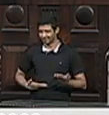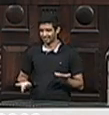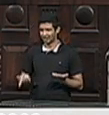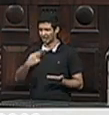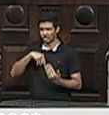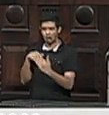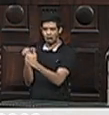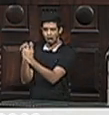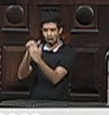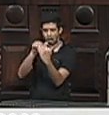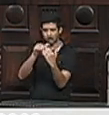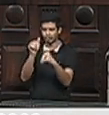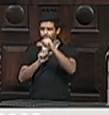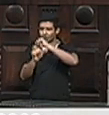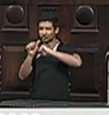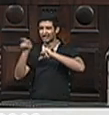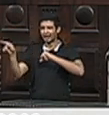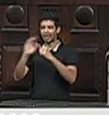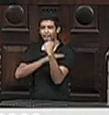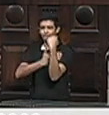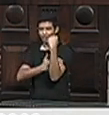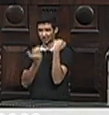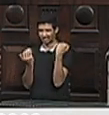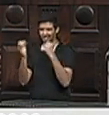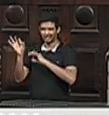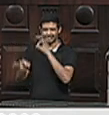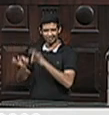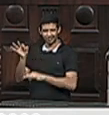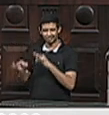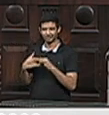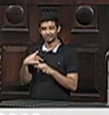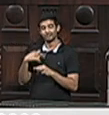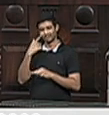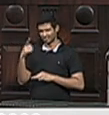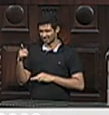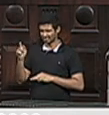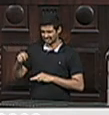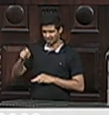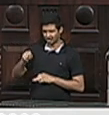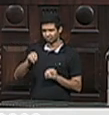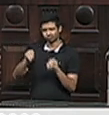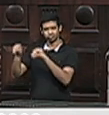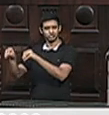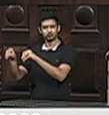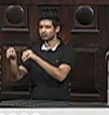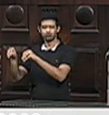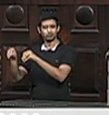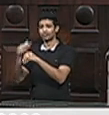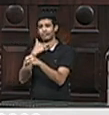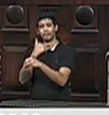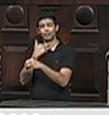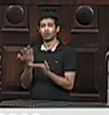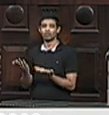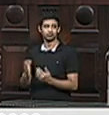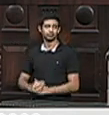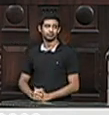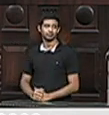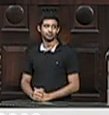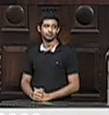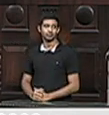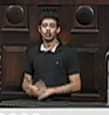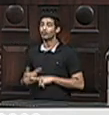e essa é a prerrogativa, não é do governador do Estado, e sim da Assembleia Legislativa, essa composição das entidades que representam